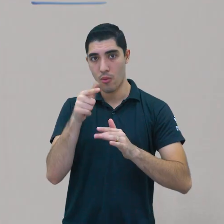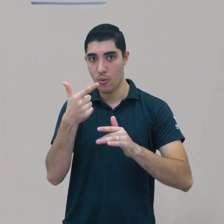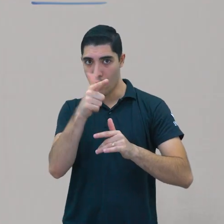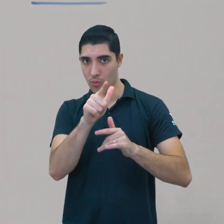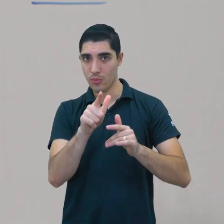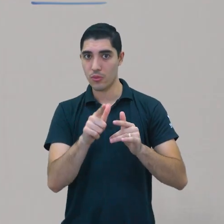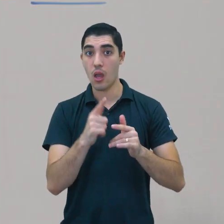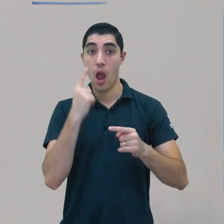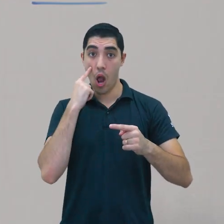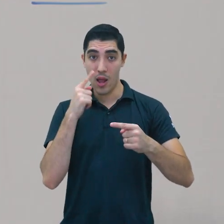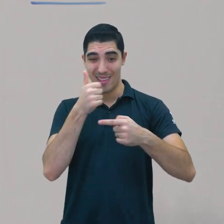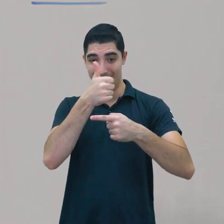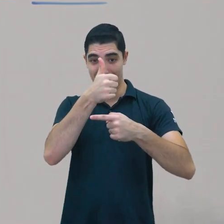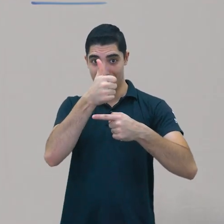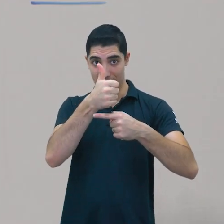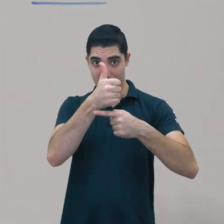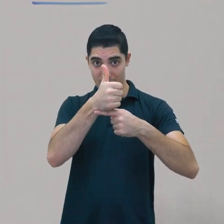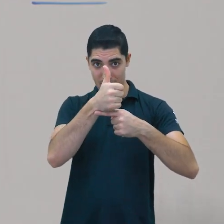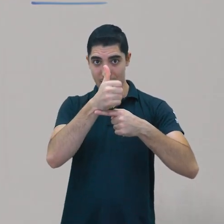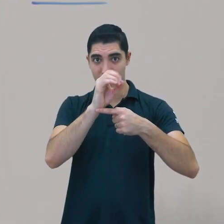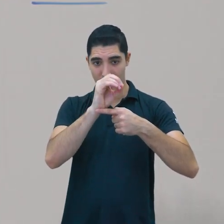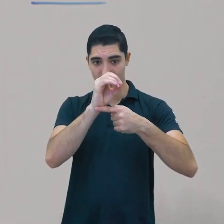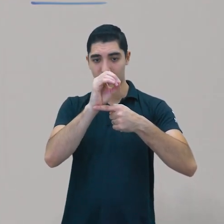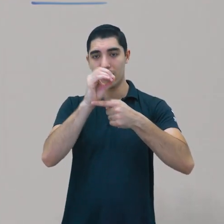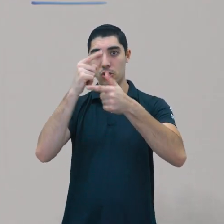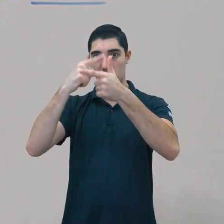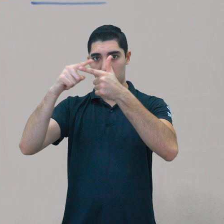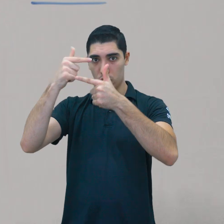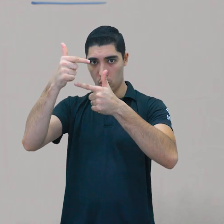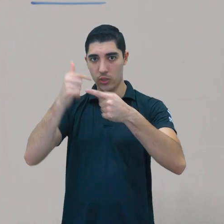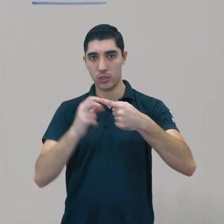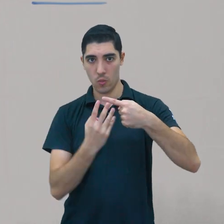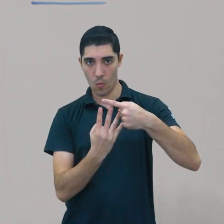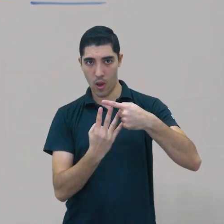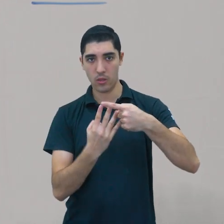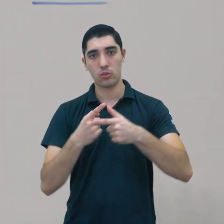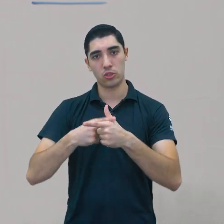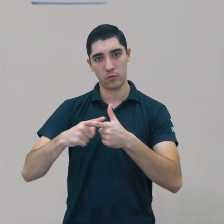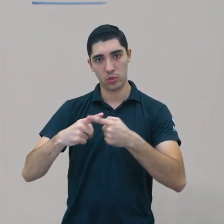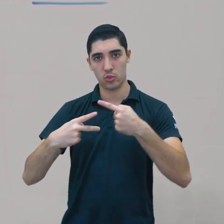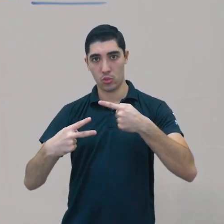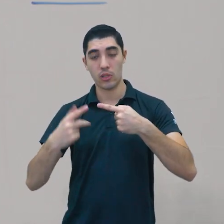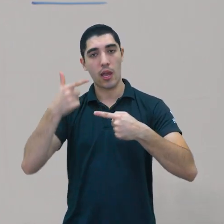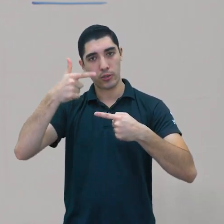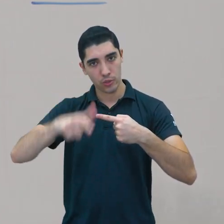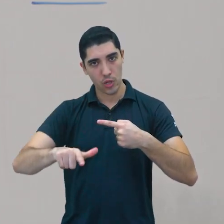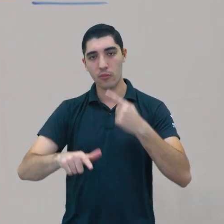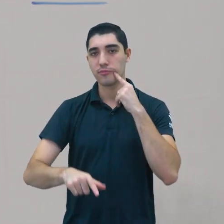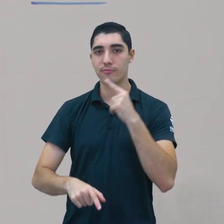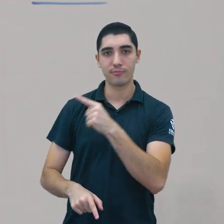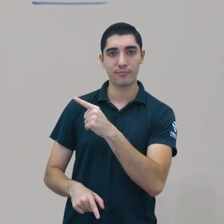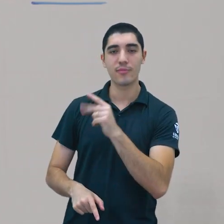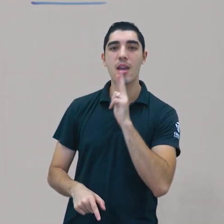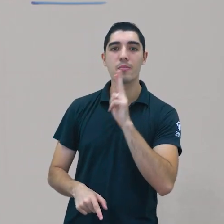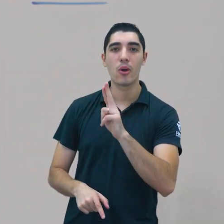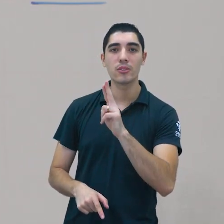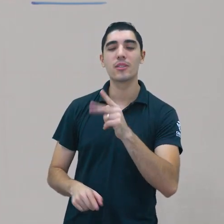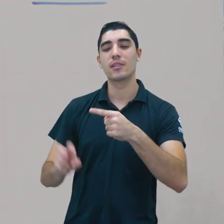agora dividir por 2 e, novamente, eu chego no